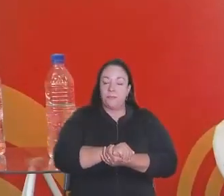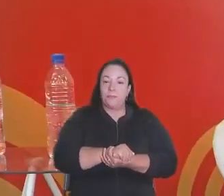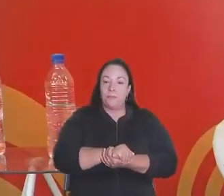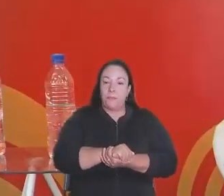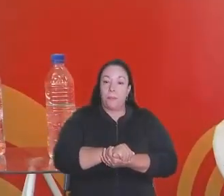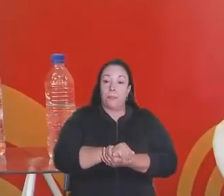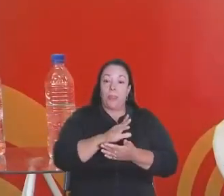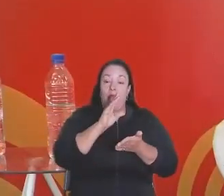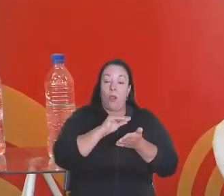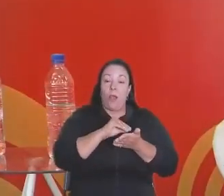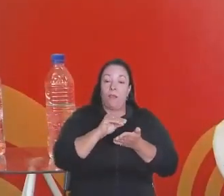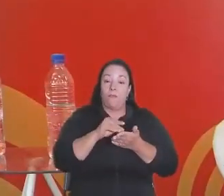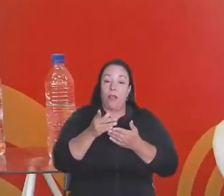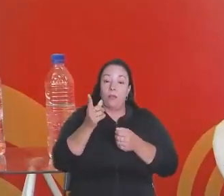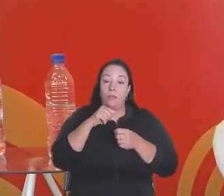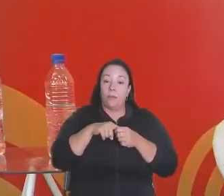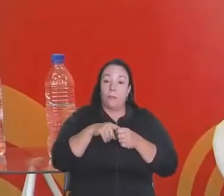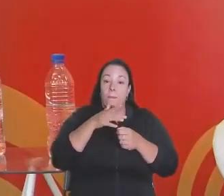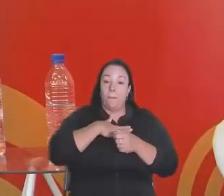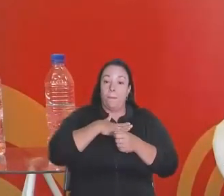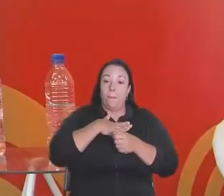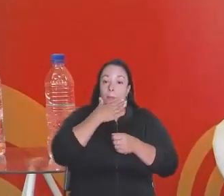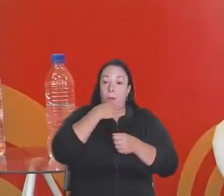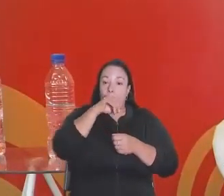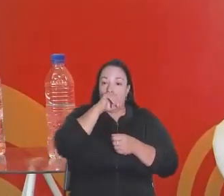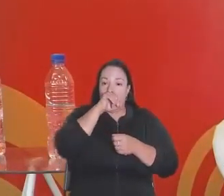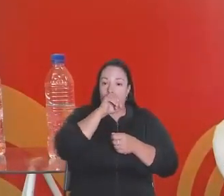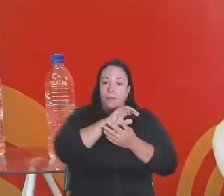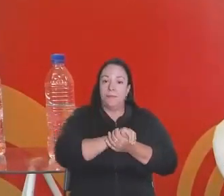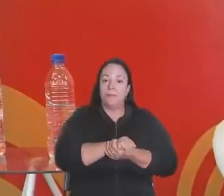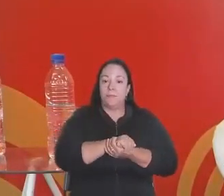Aí, com a falta do meu pai, a gente fala assim,